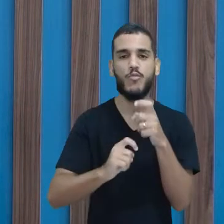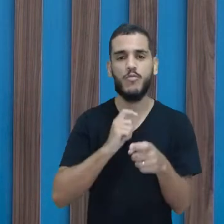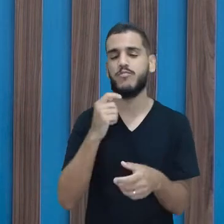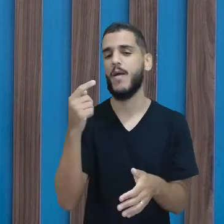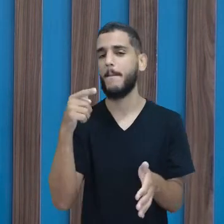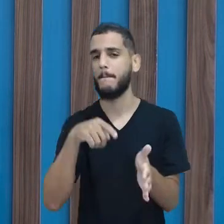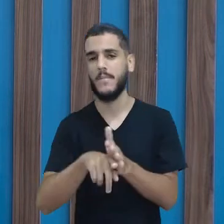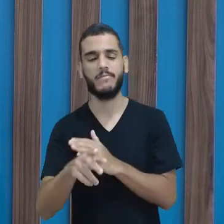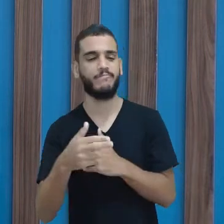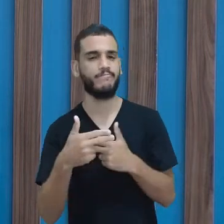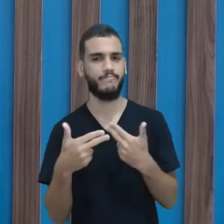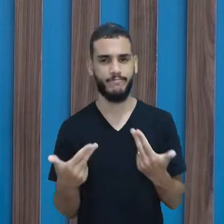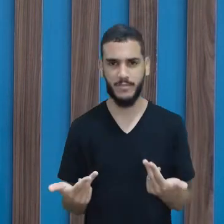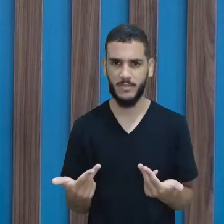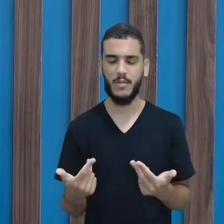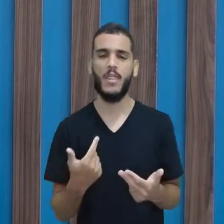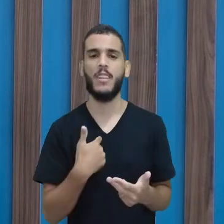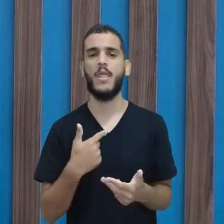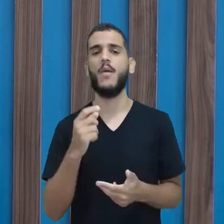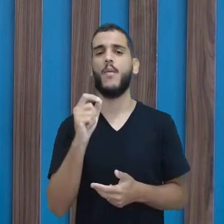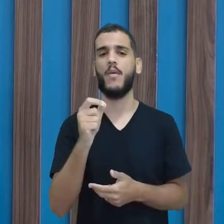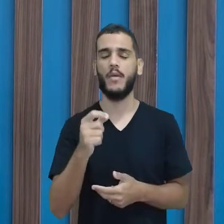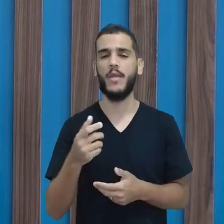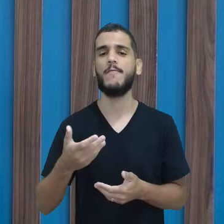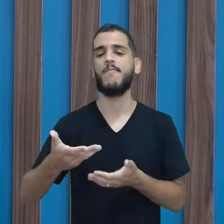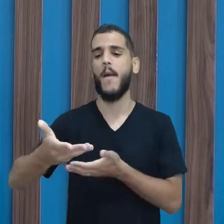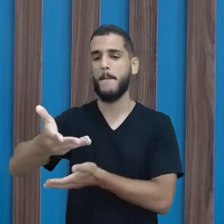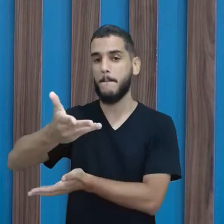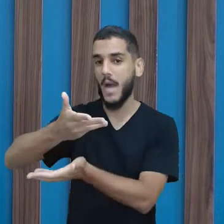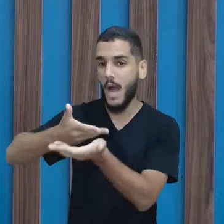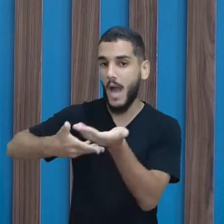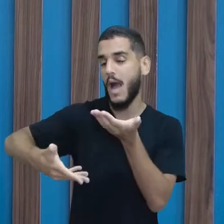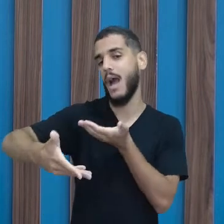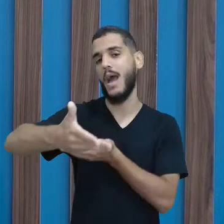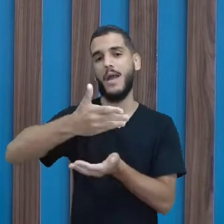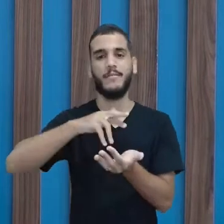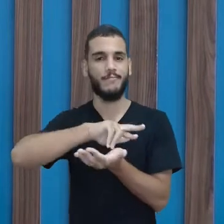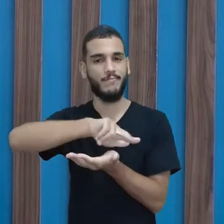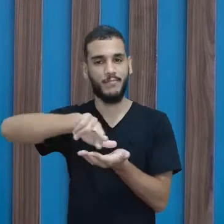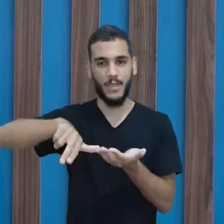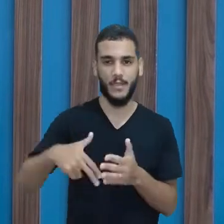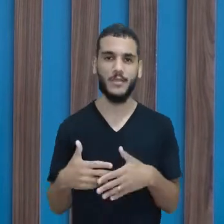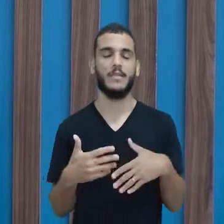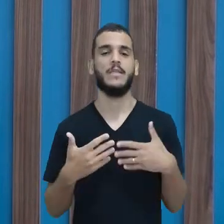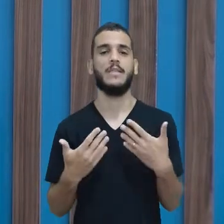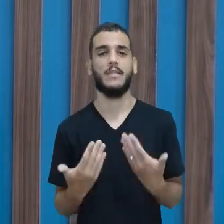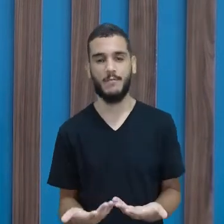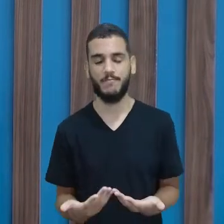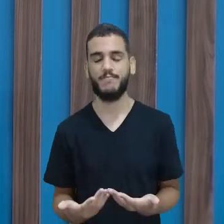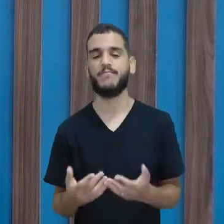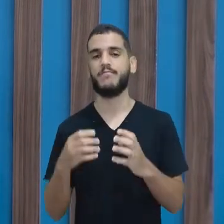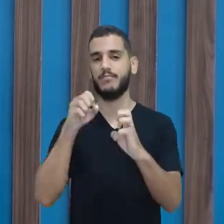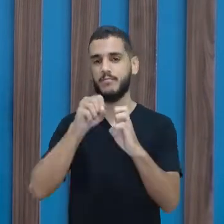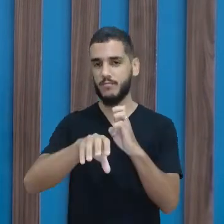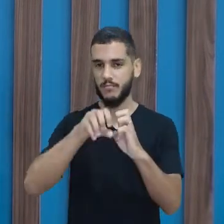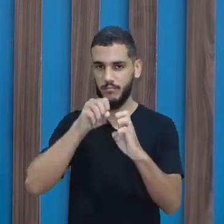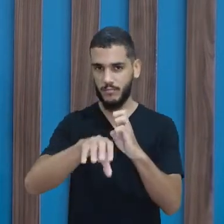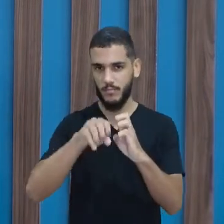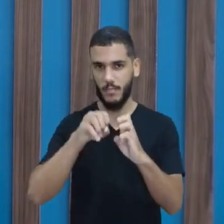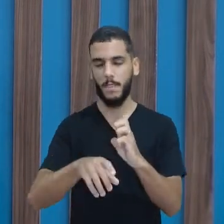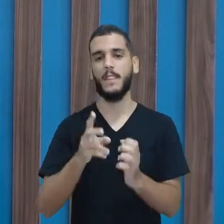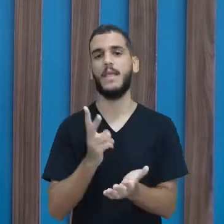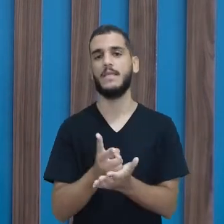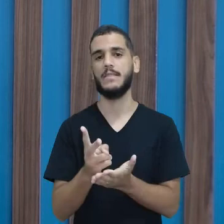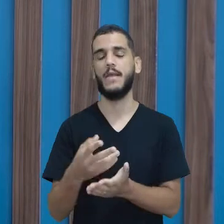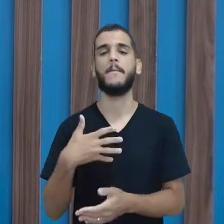fazemos aqui as nossas relações interpessoais via Educa Recife. É sempre um prazer